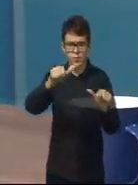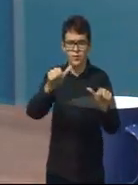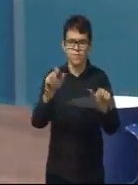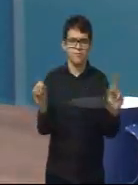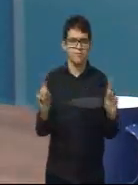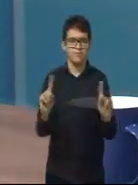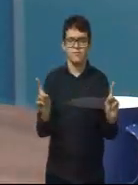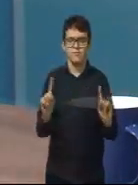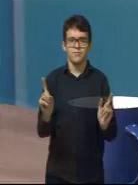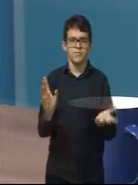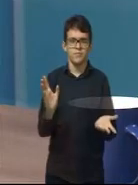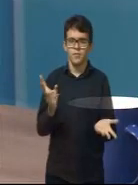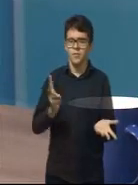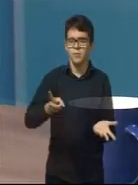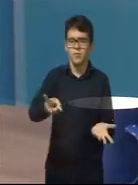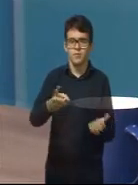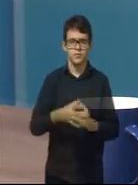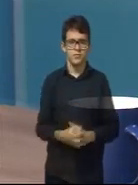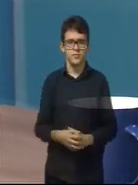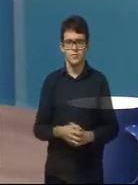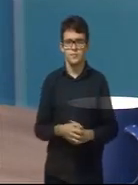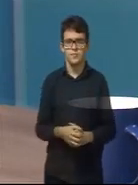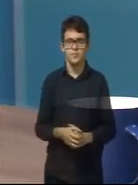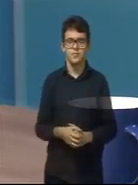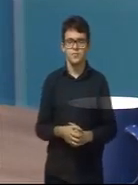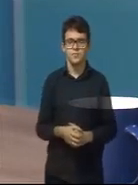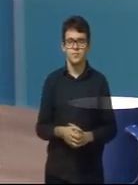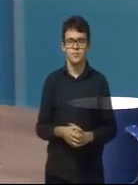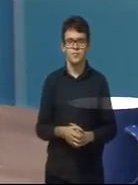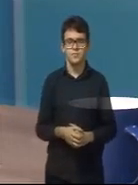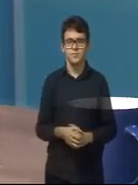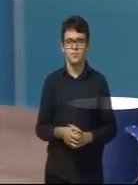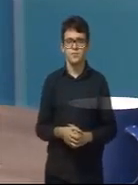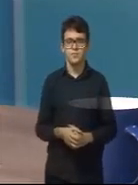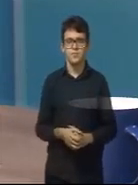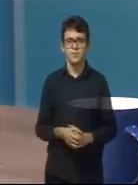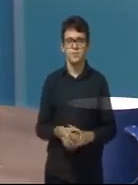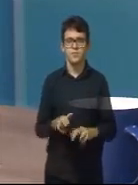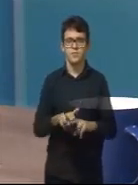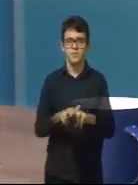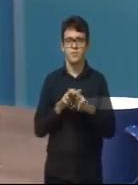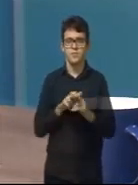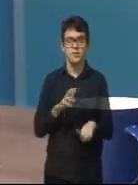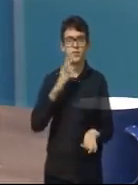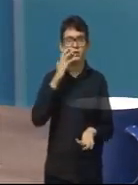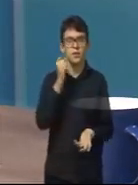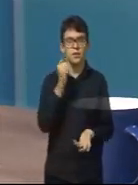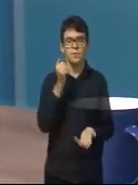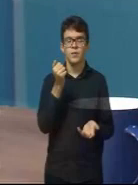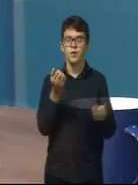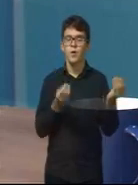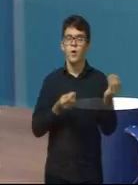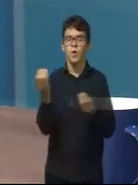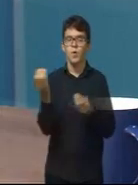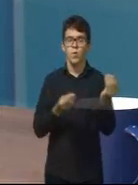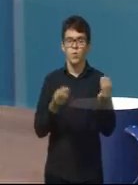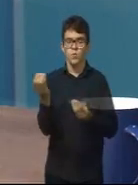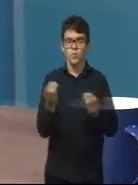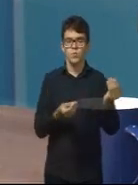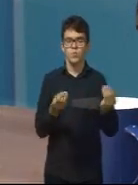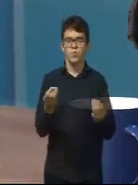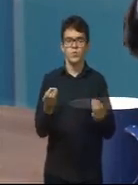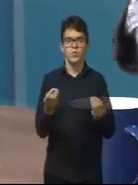é as mudanças reais que ocorreram nos processos políticos brasileiros, que a gente diz, vamos